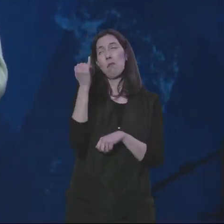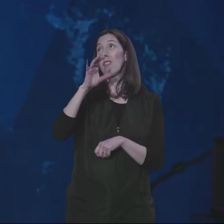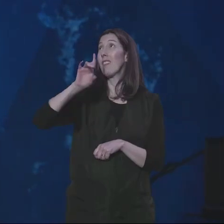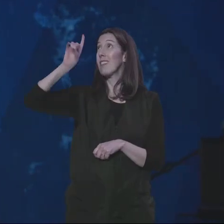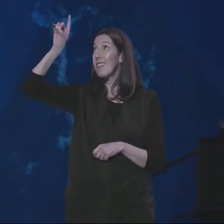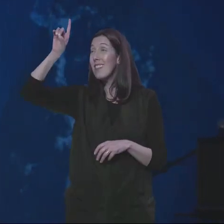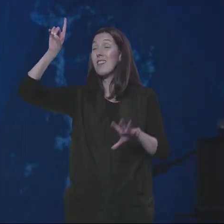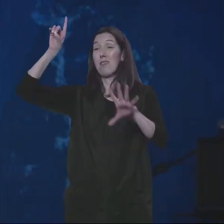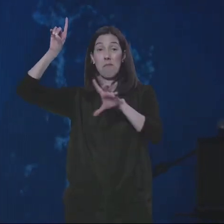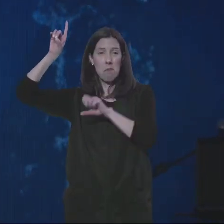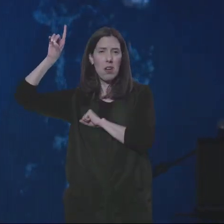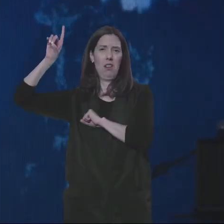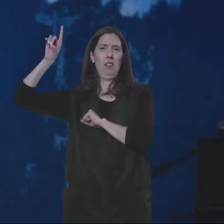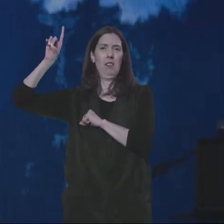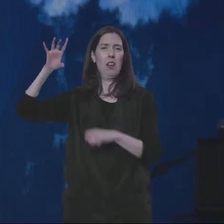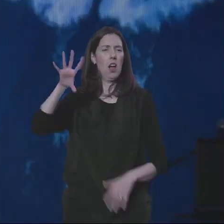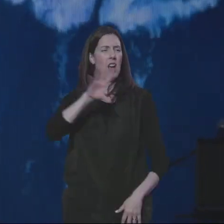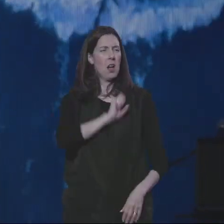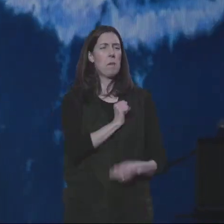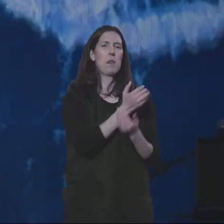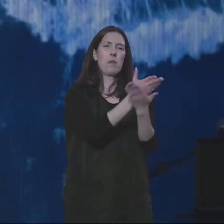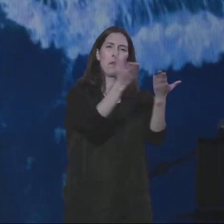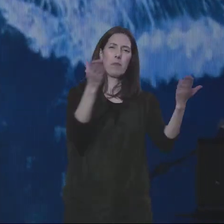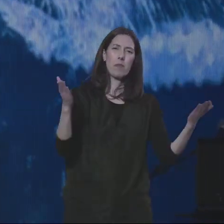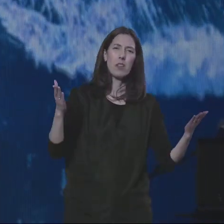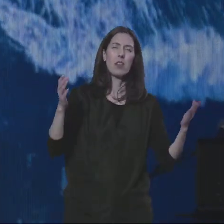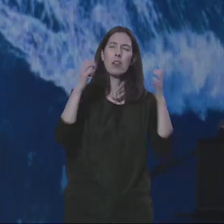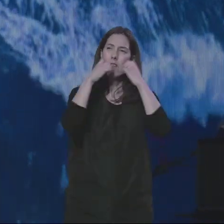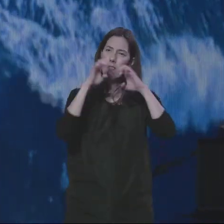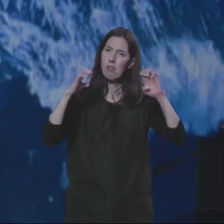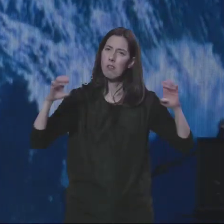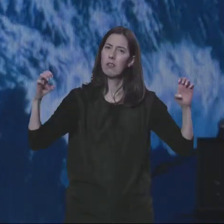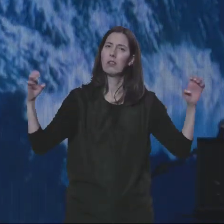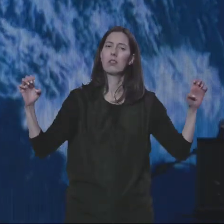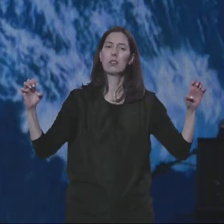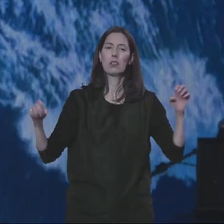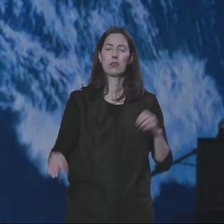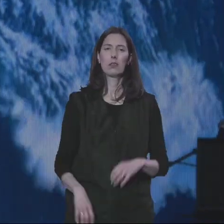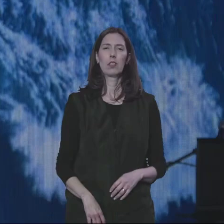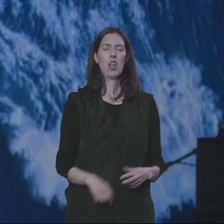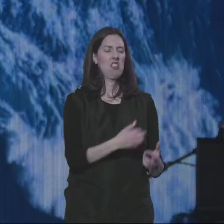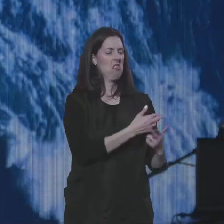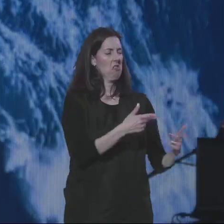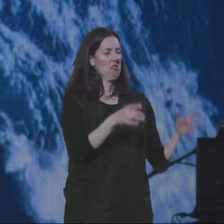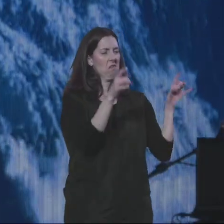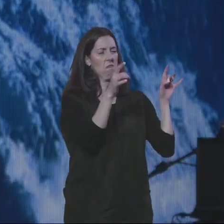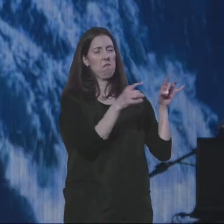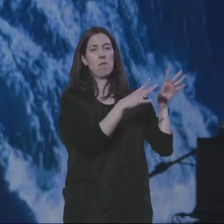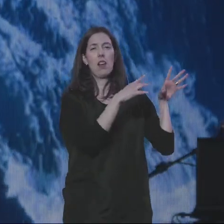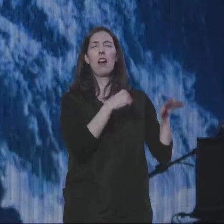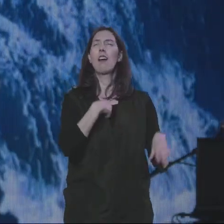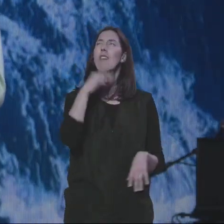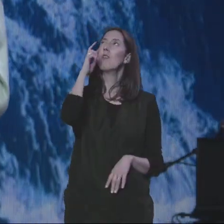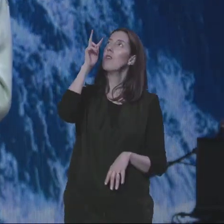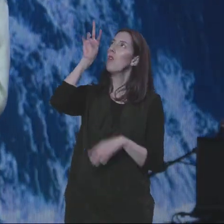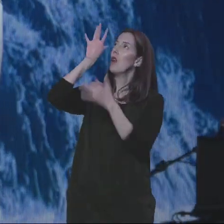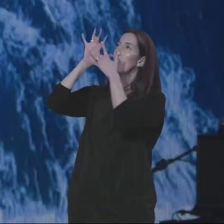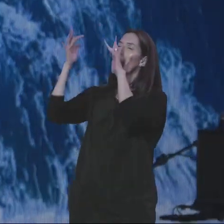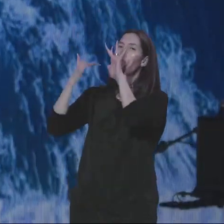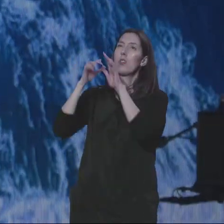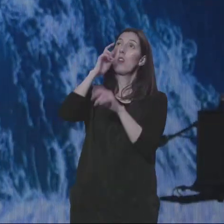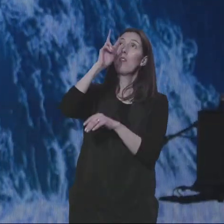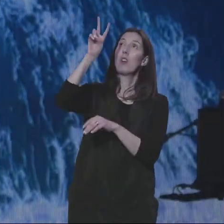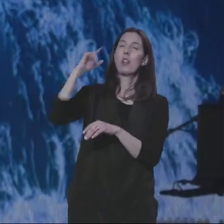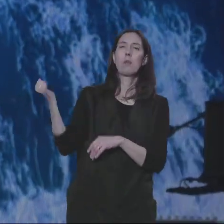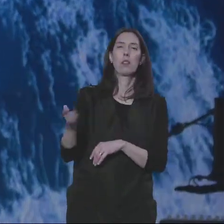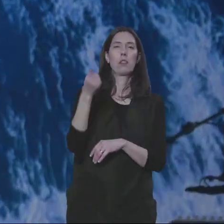única importância desse breve período, o resto é resto. Por isso eu vou olhar para Jesus e para a eternidade. Fica de pé aí